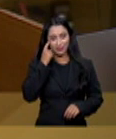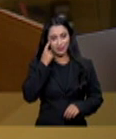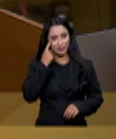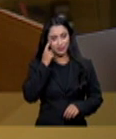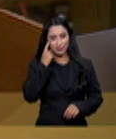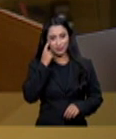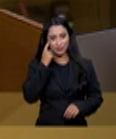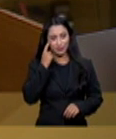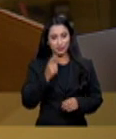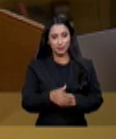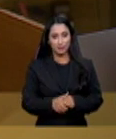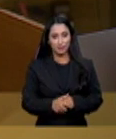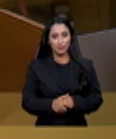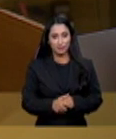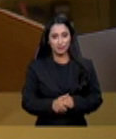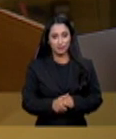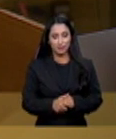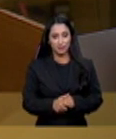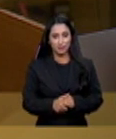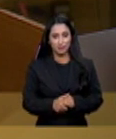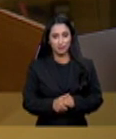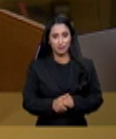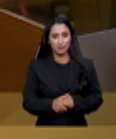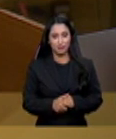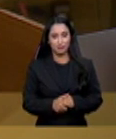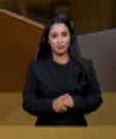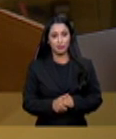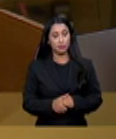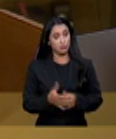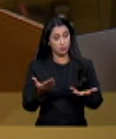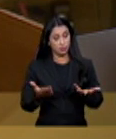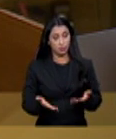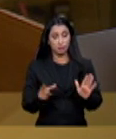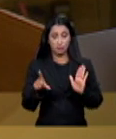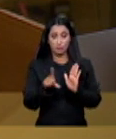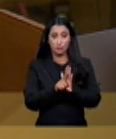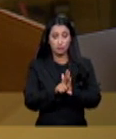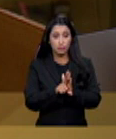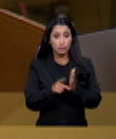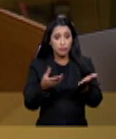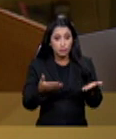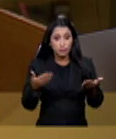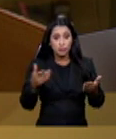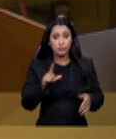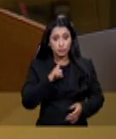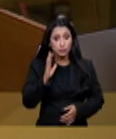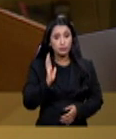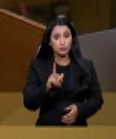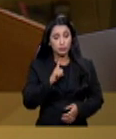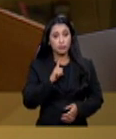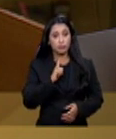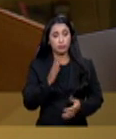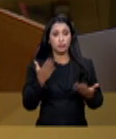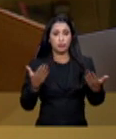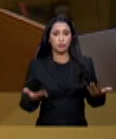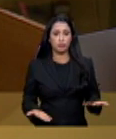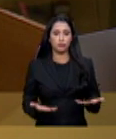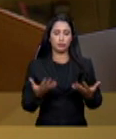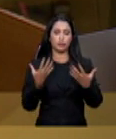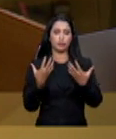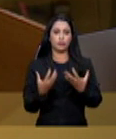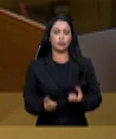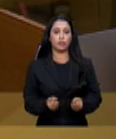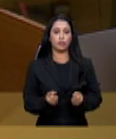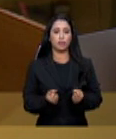informações a serem compartilhadas, já decorrem da lei. E, portanto, eu aceitaria